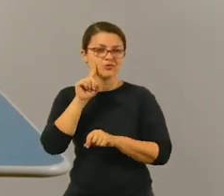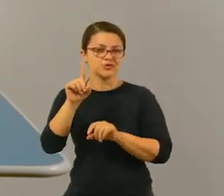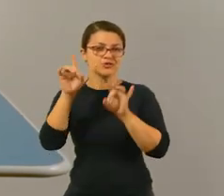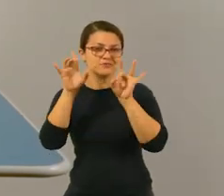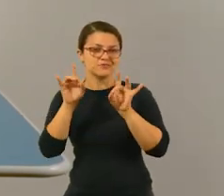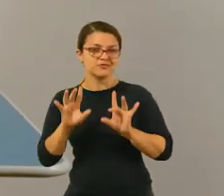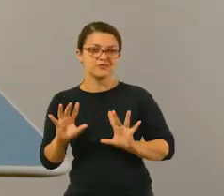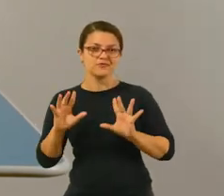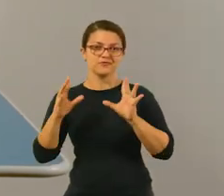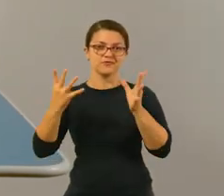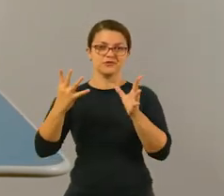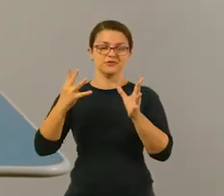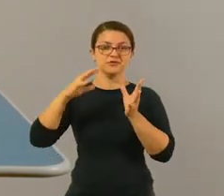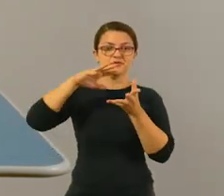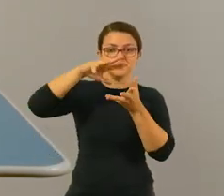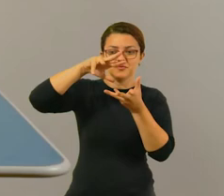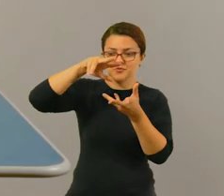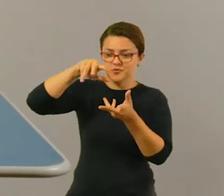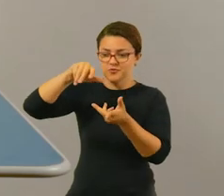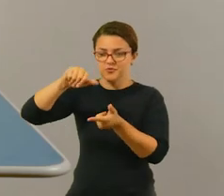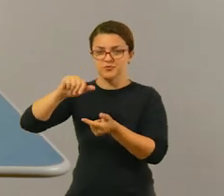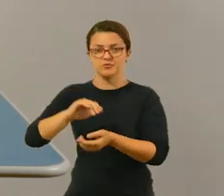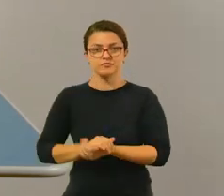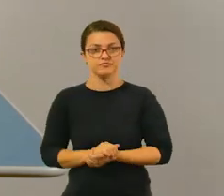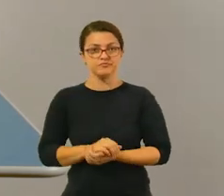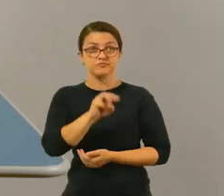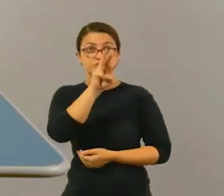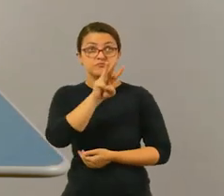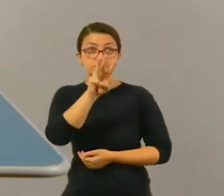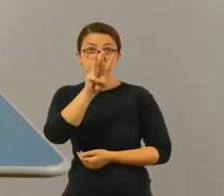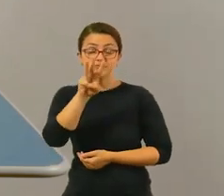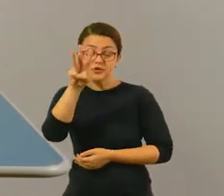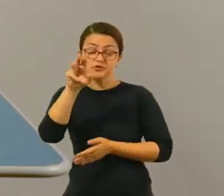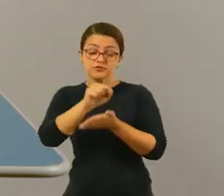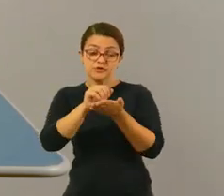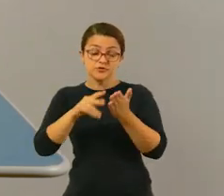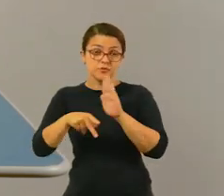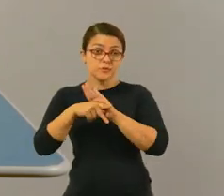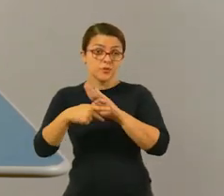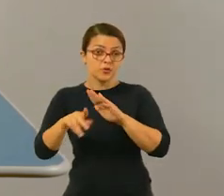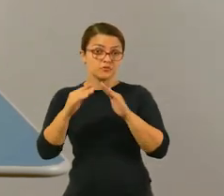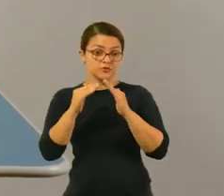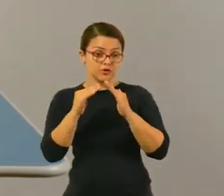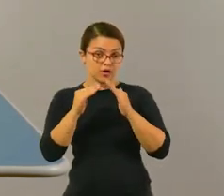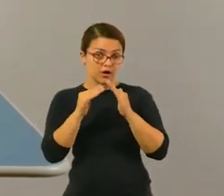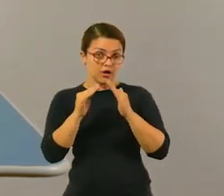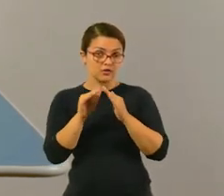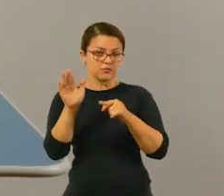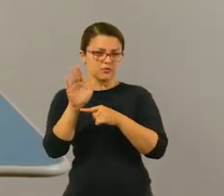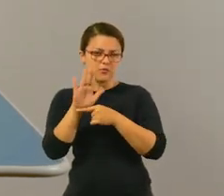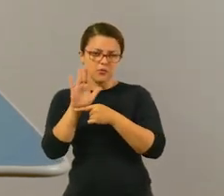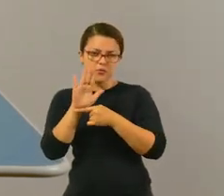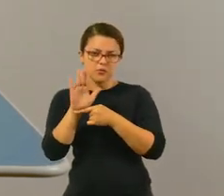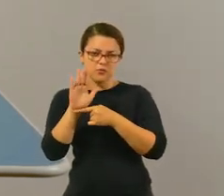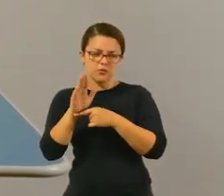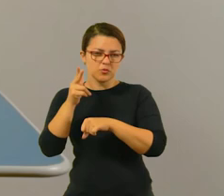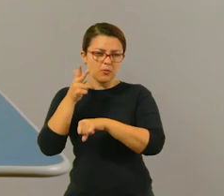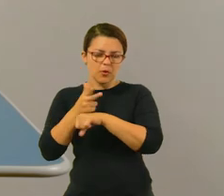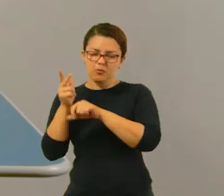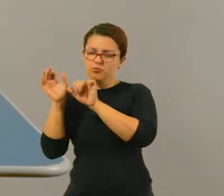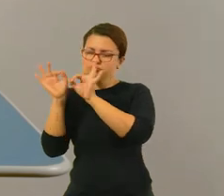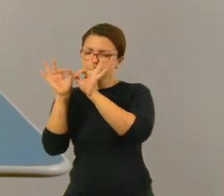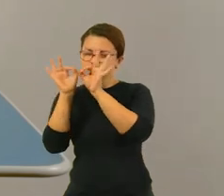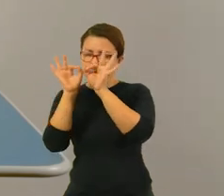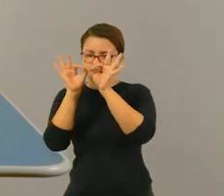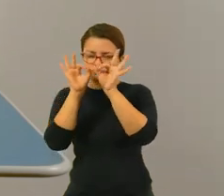do mundo. Então vamos acessar lá o link Lição de Casa, onde vocês vão assistir a um vídeo que vai mostrar para vocês como se